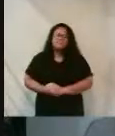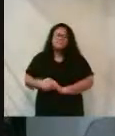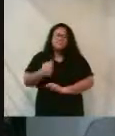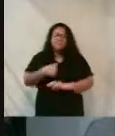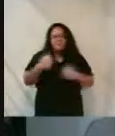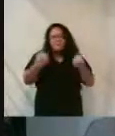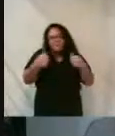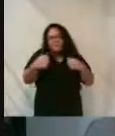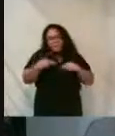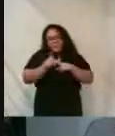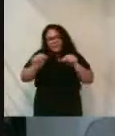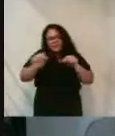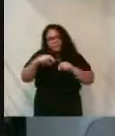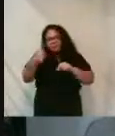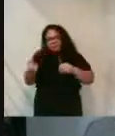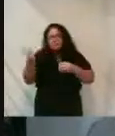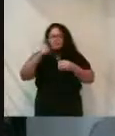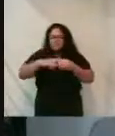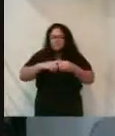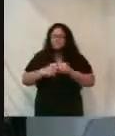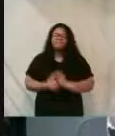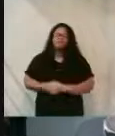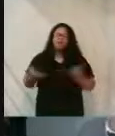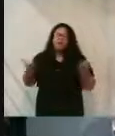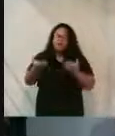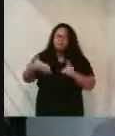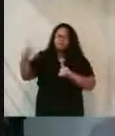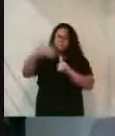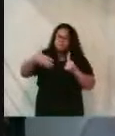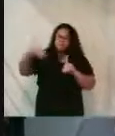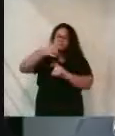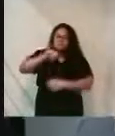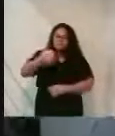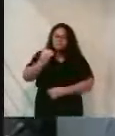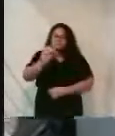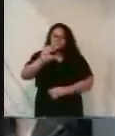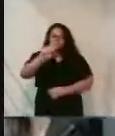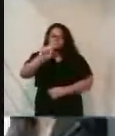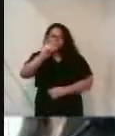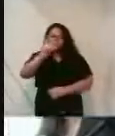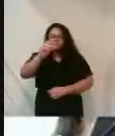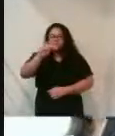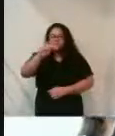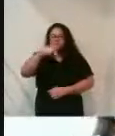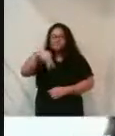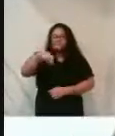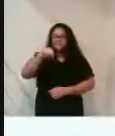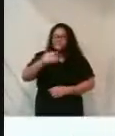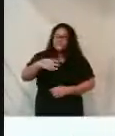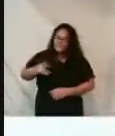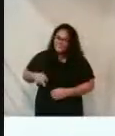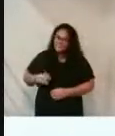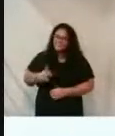Mas podemos ouvir já o doutor Jordano Félix, que será um grande prazer, com a palavra.